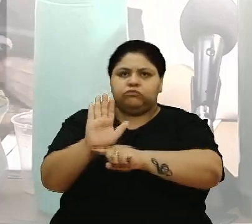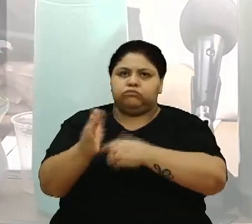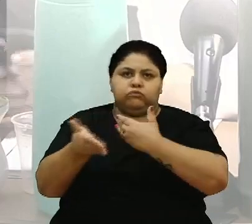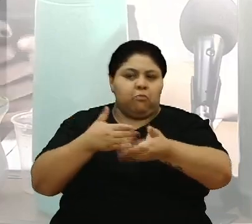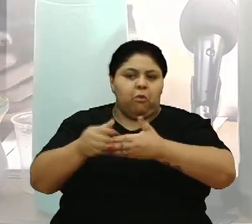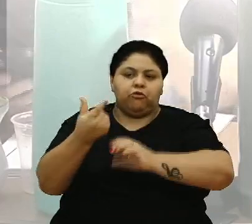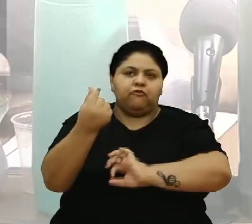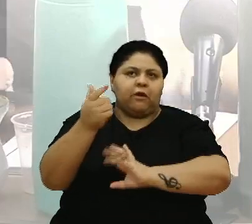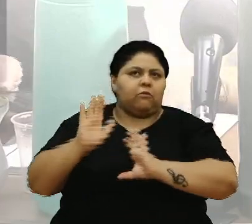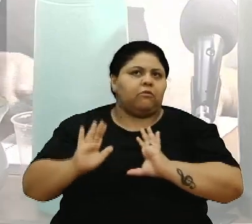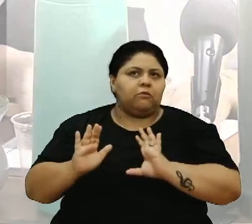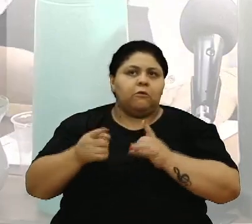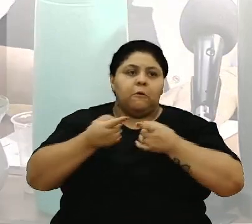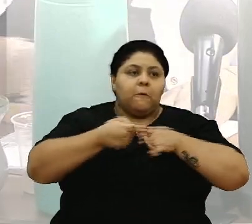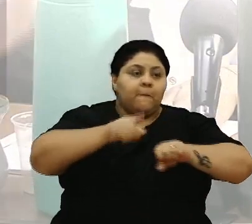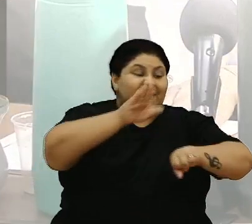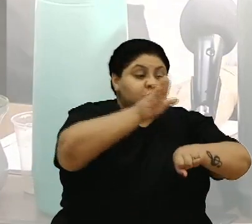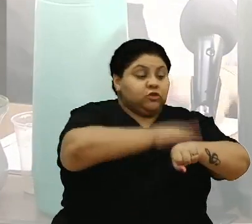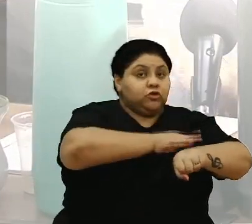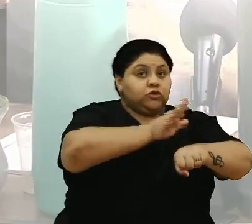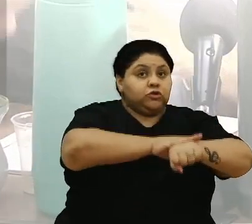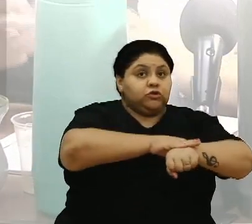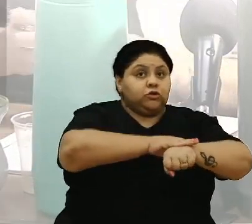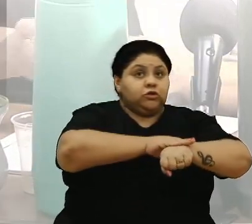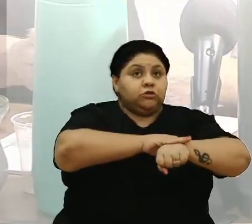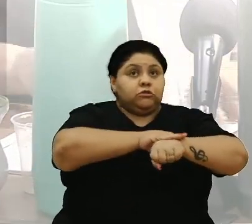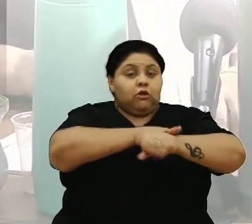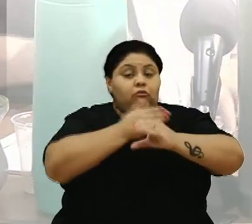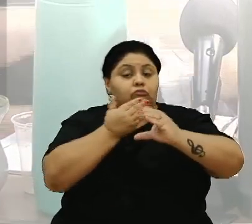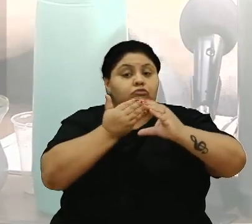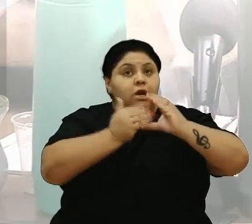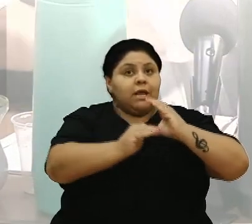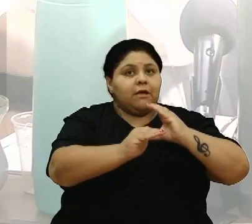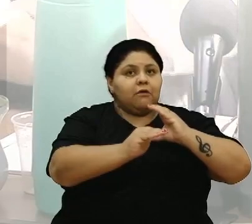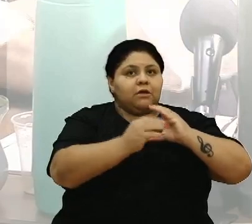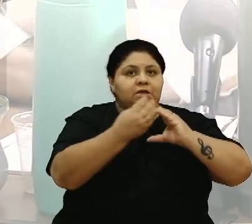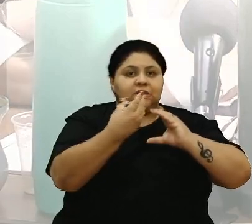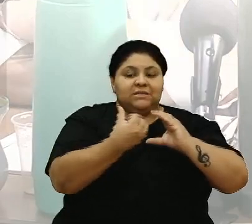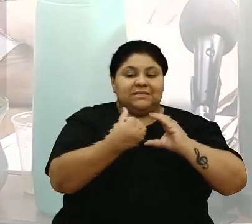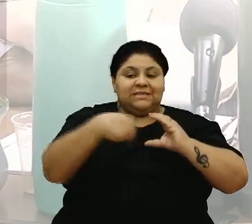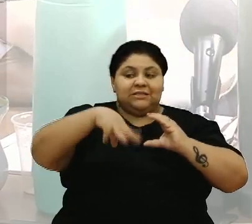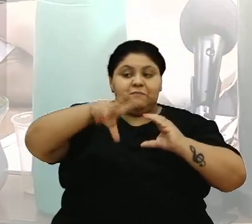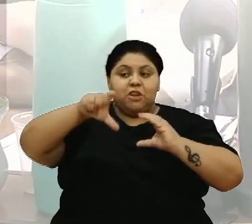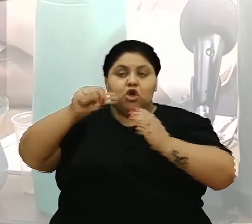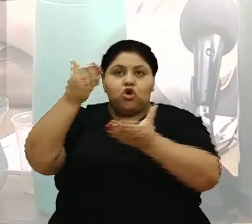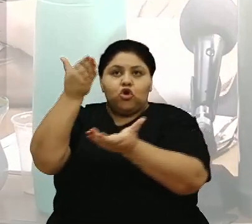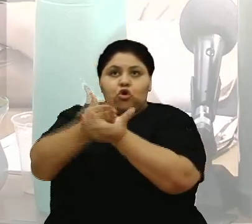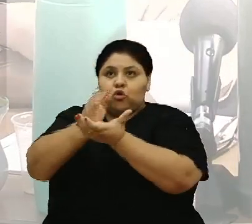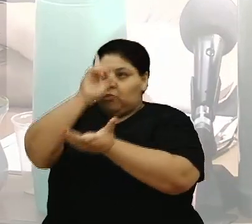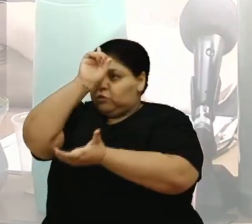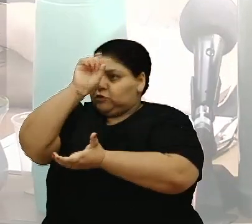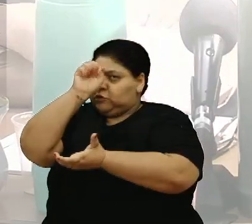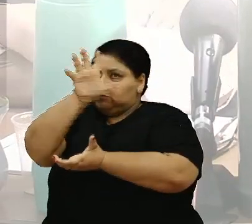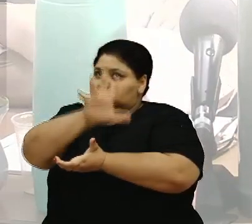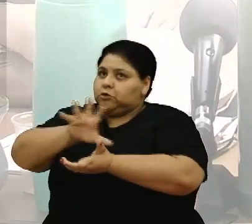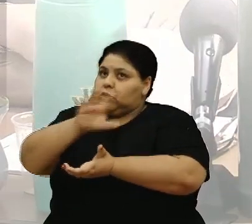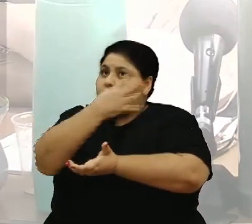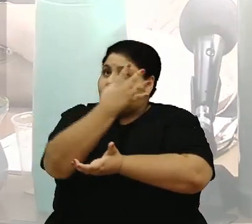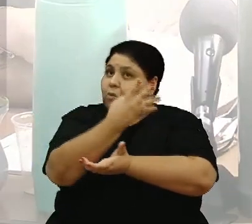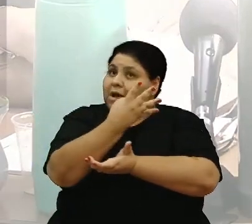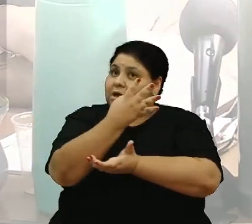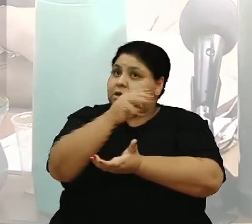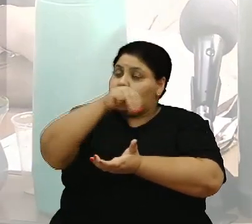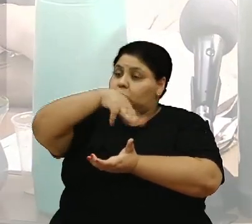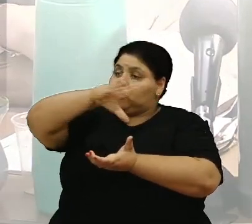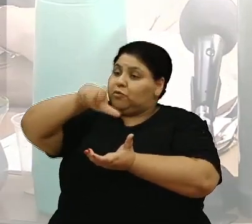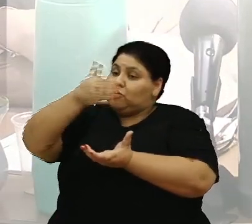valor. Mas no momento que há um repasse de 6,5 milhões para o Hospital Geral, 4,5 milhões para